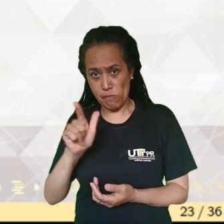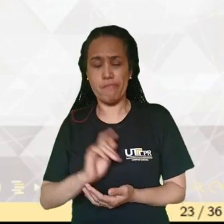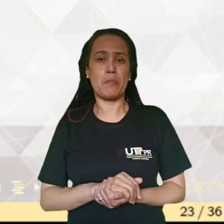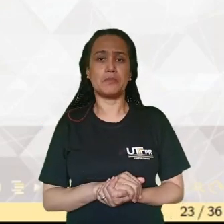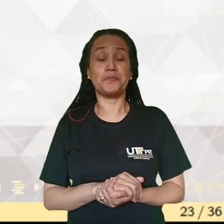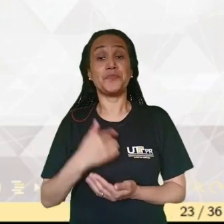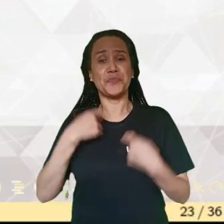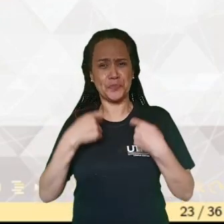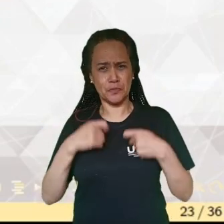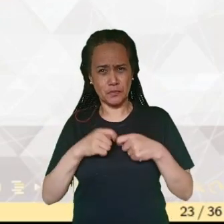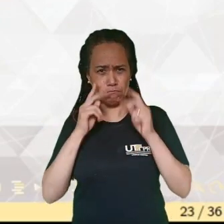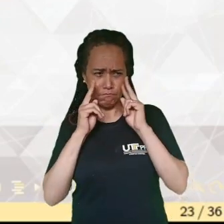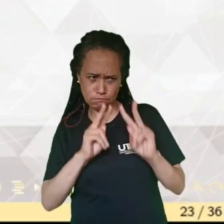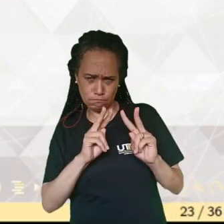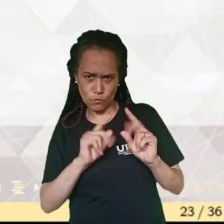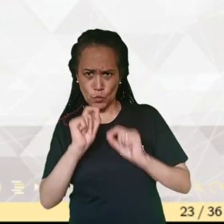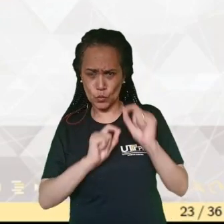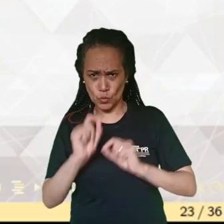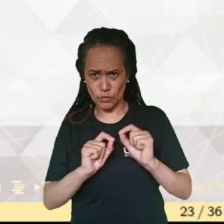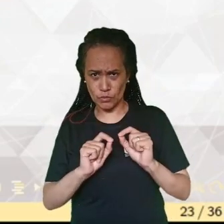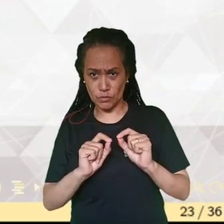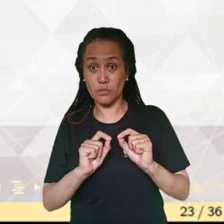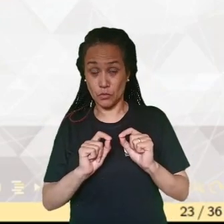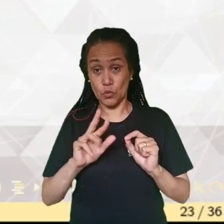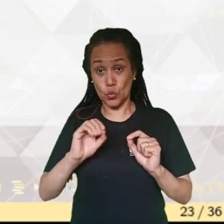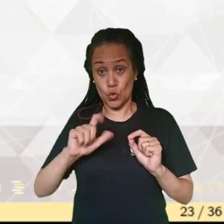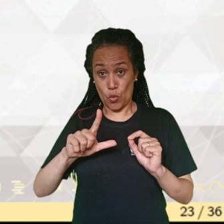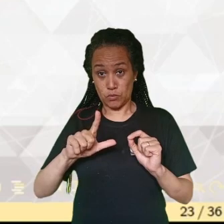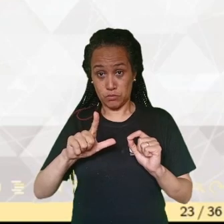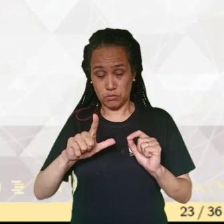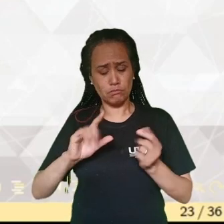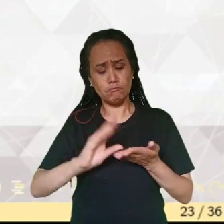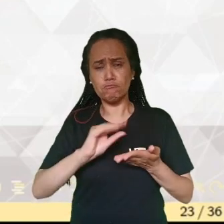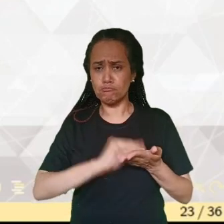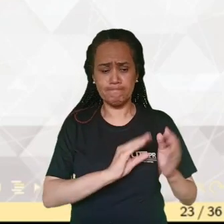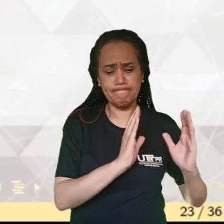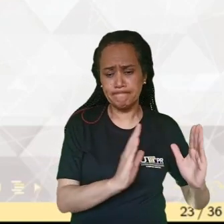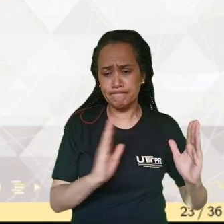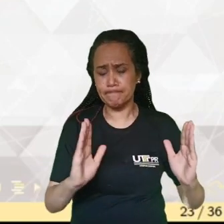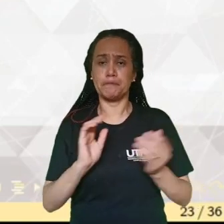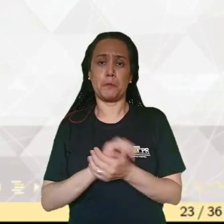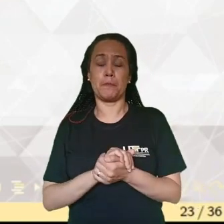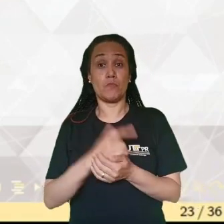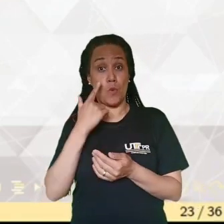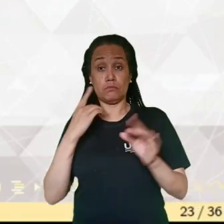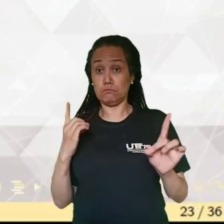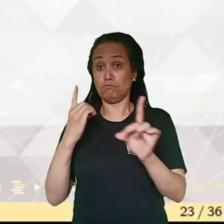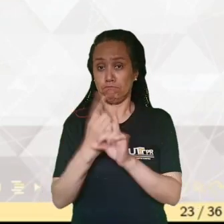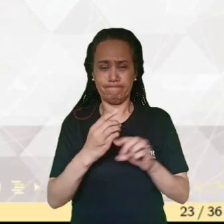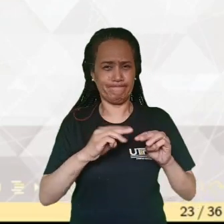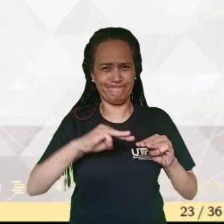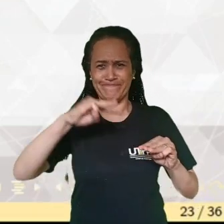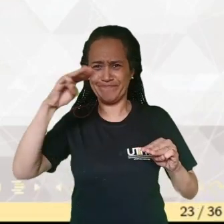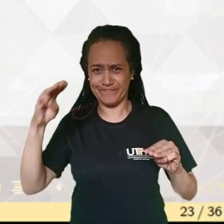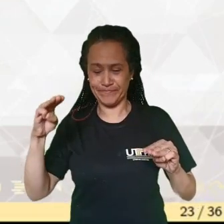Vamos ver aqui um exemplo. A primeira coisa que eu tenho que observar é colocar os dados em ordem, chamado rol. Dado o seguinte conjunto, enquanto